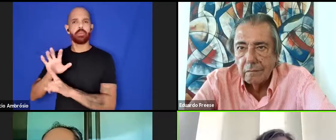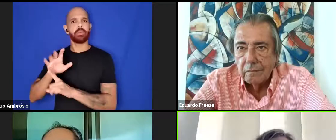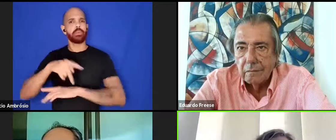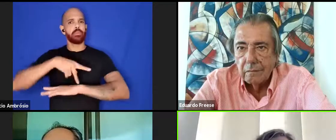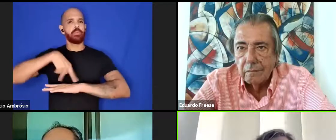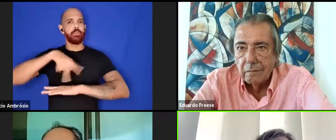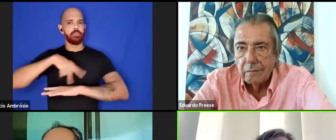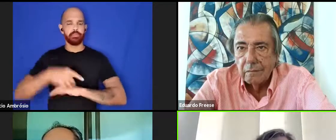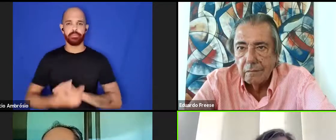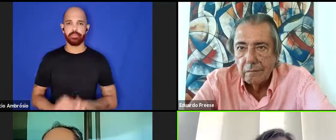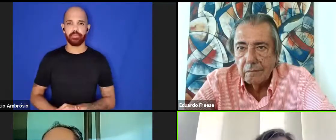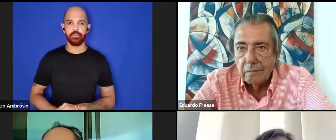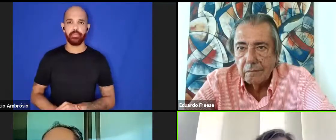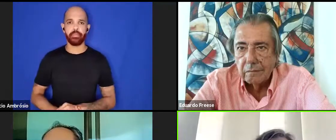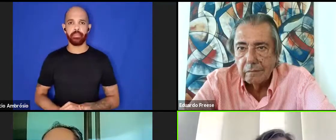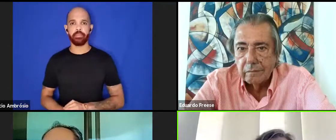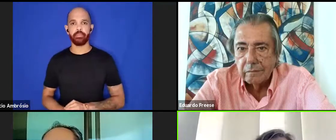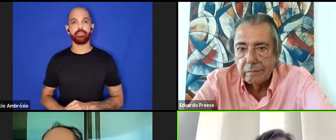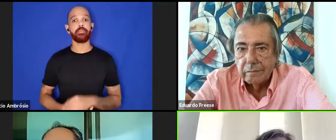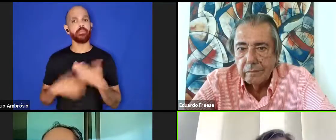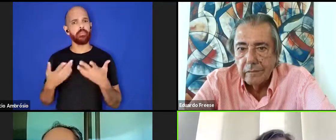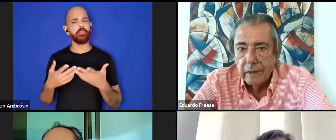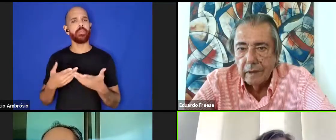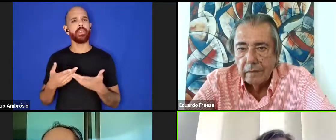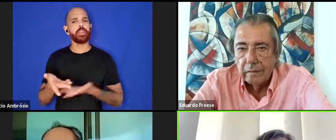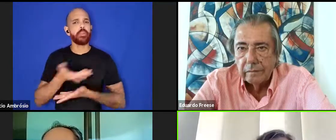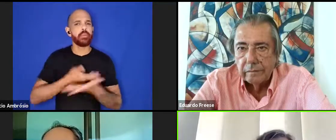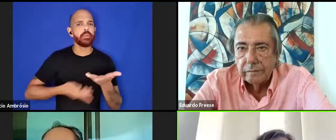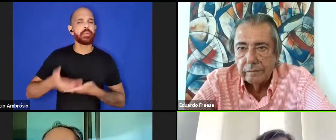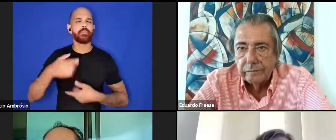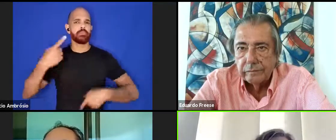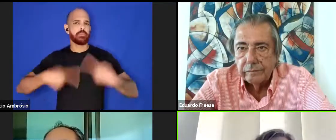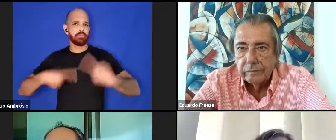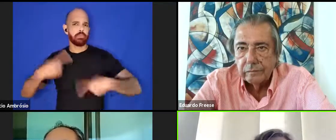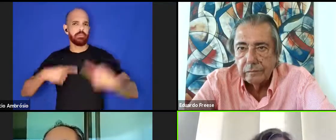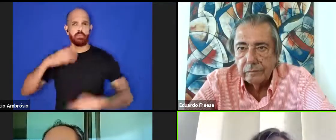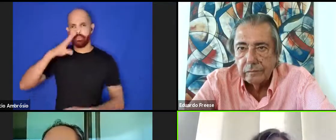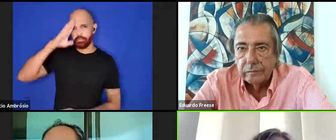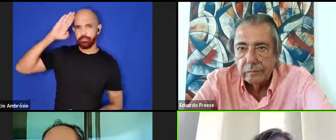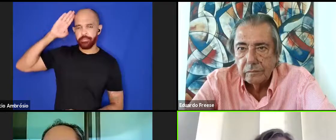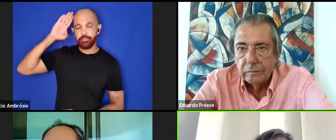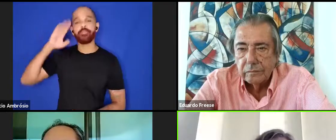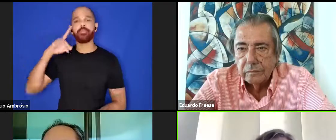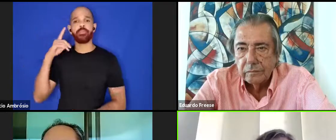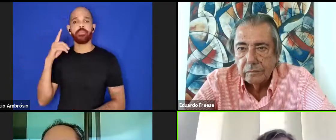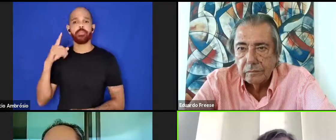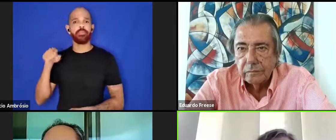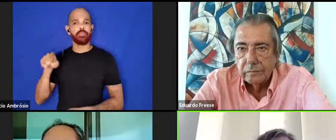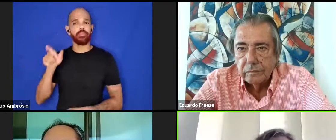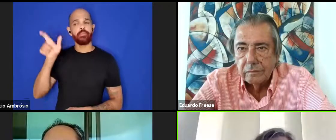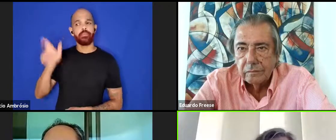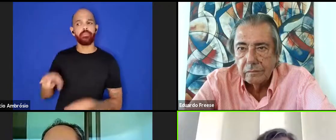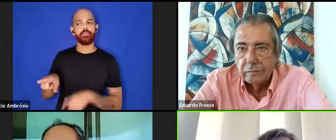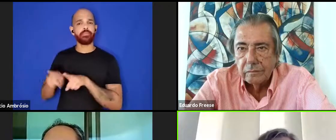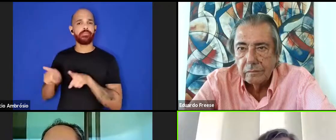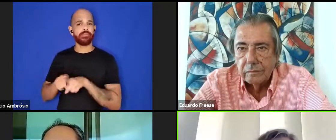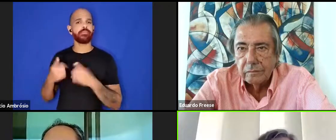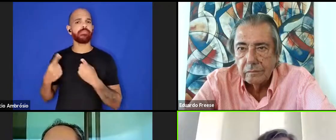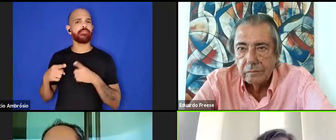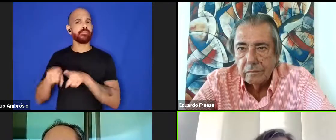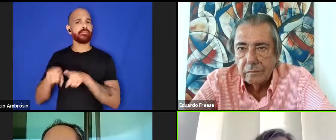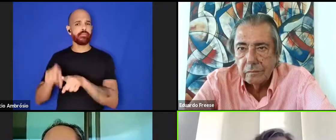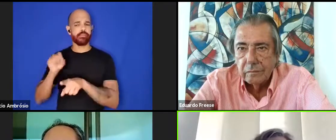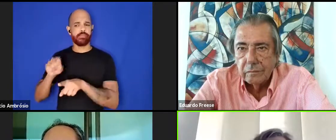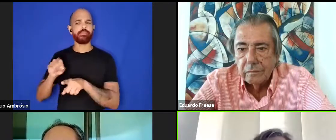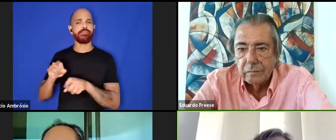E esse envolvimento permanente com essas questões políticas e acadêmicas o tornou também, paralelamente, um grande defensor da reforma